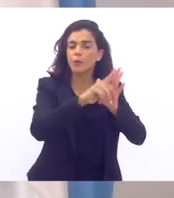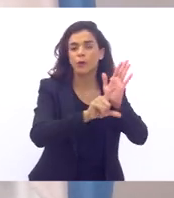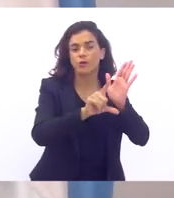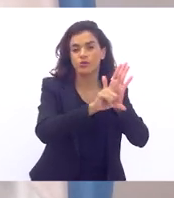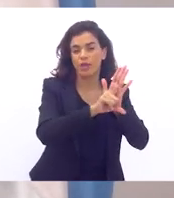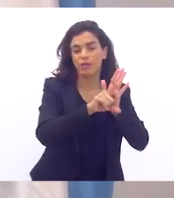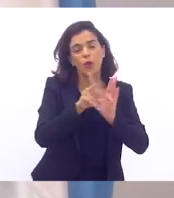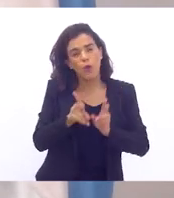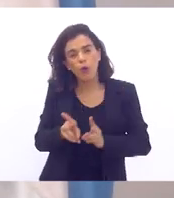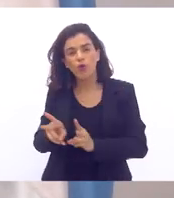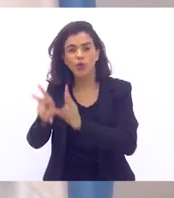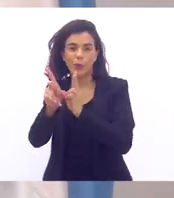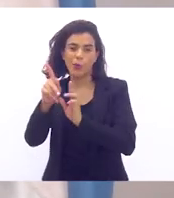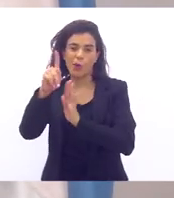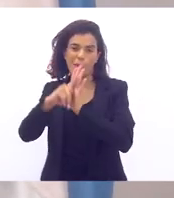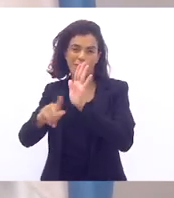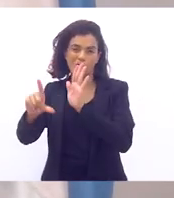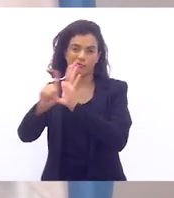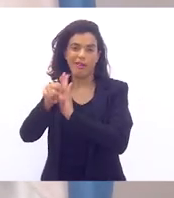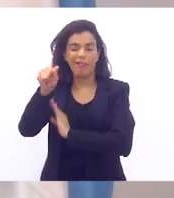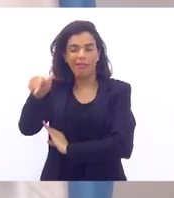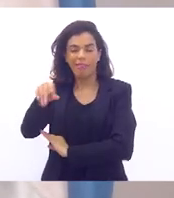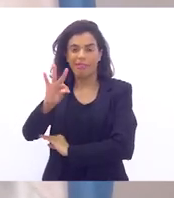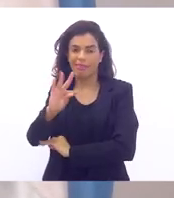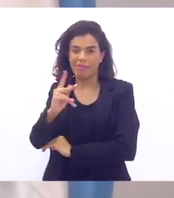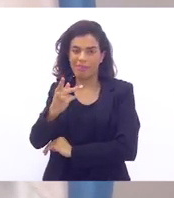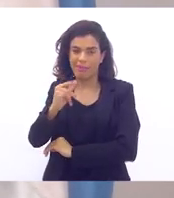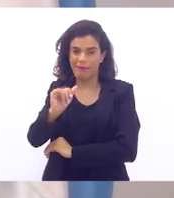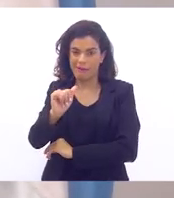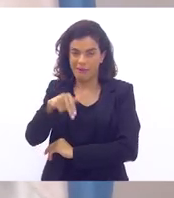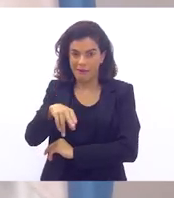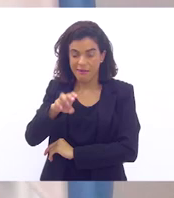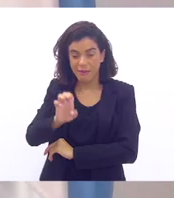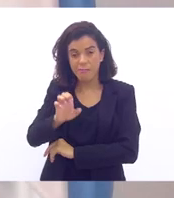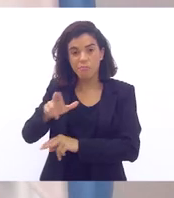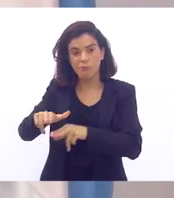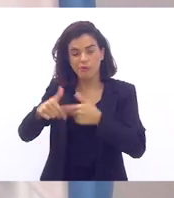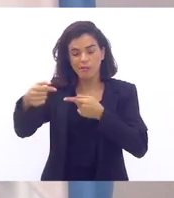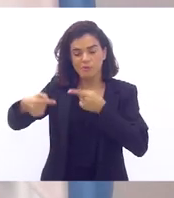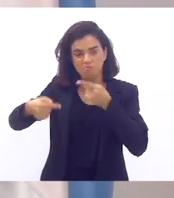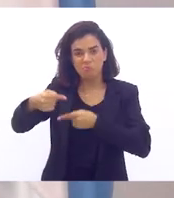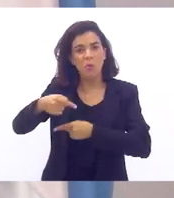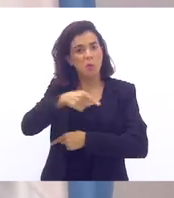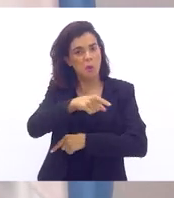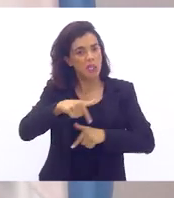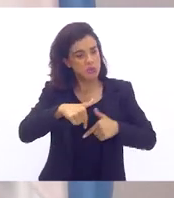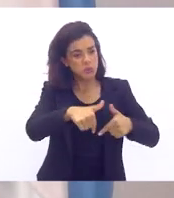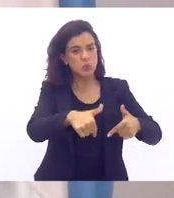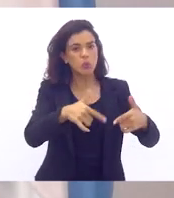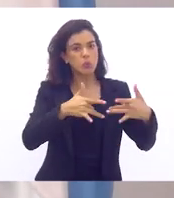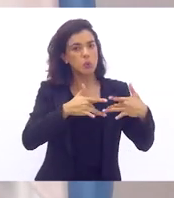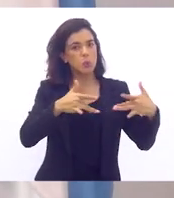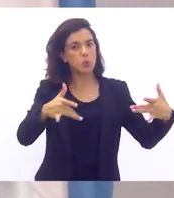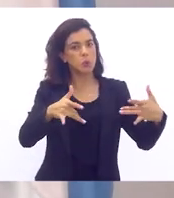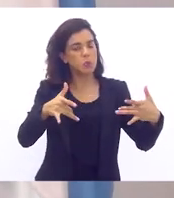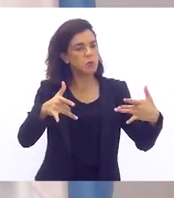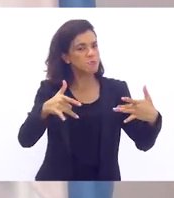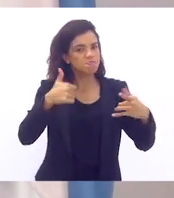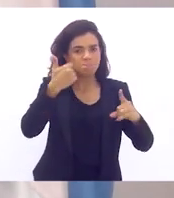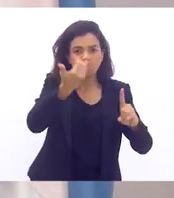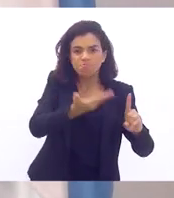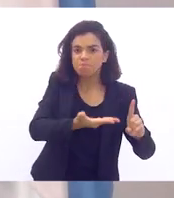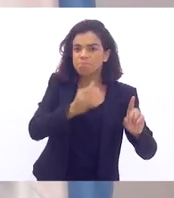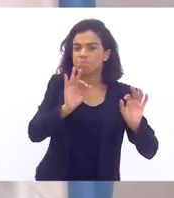da Taiane com o projeto do Gui e o projeto que está sendo discutindo hoje então foi uma atitude muito Nobre por parte do deputado Daniel